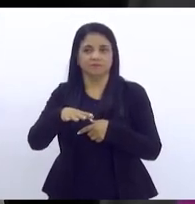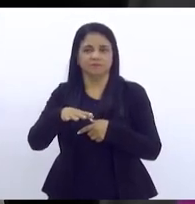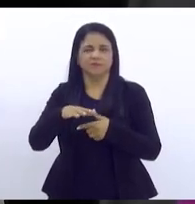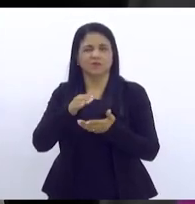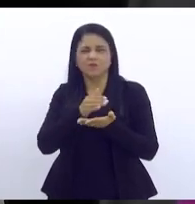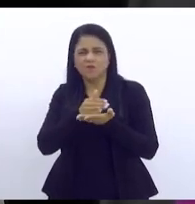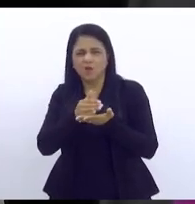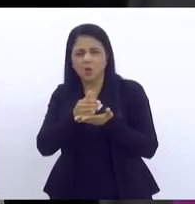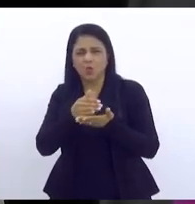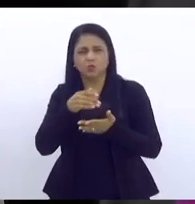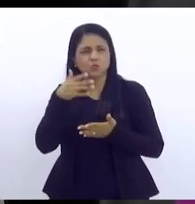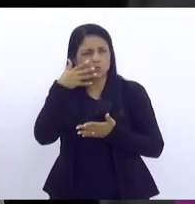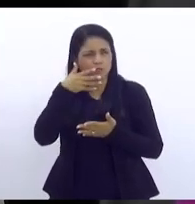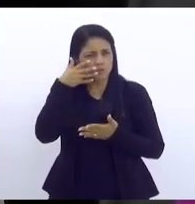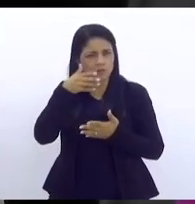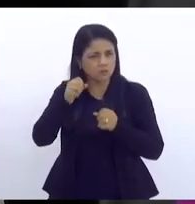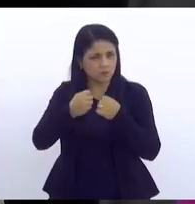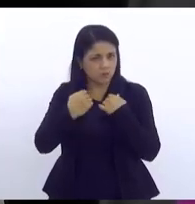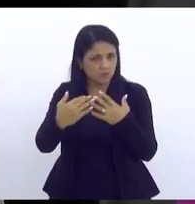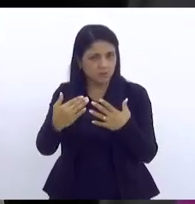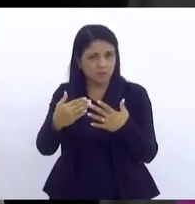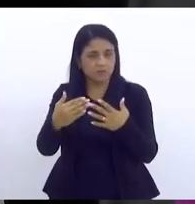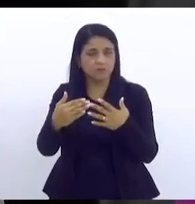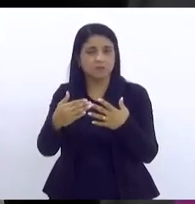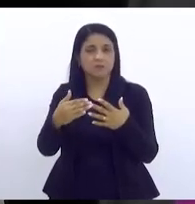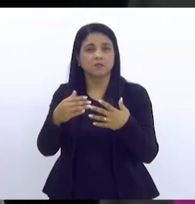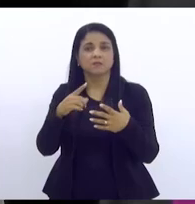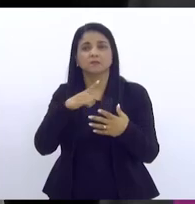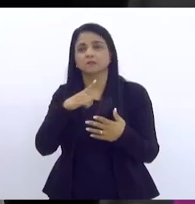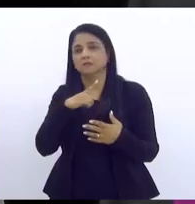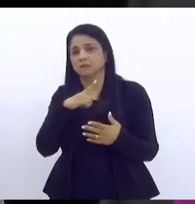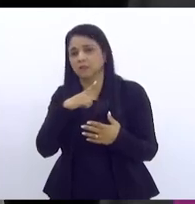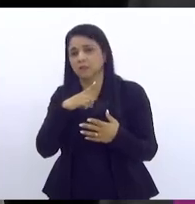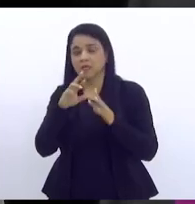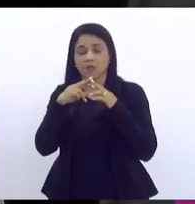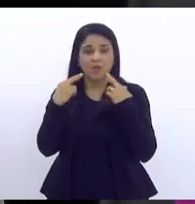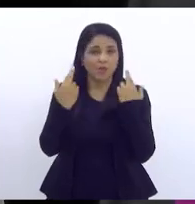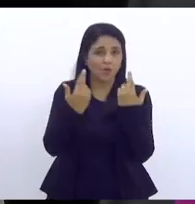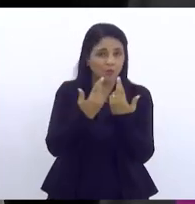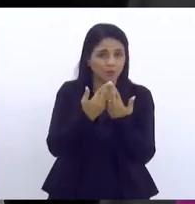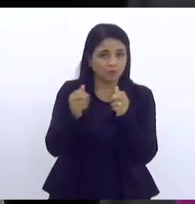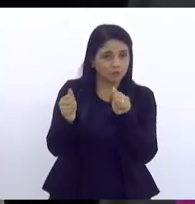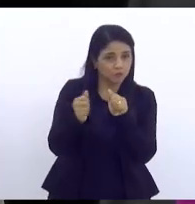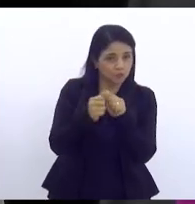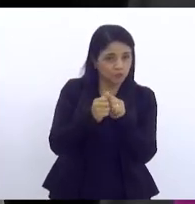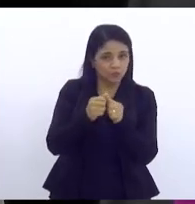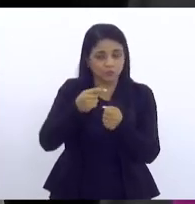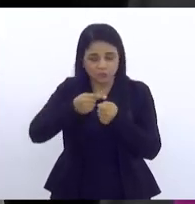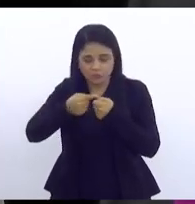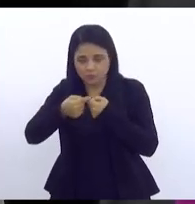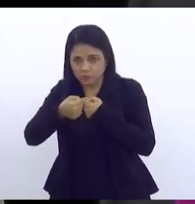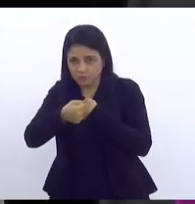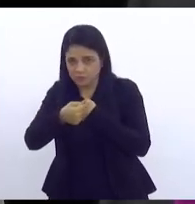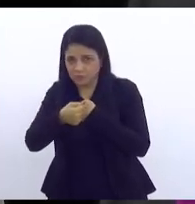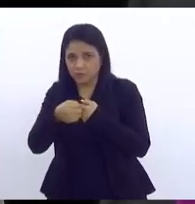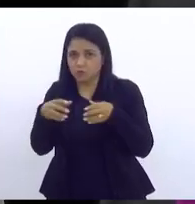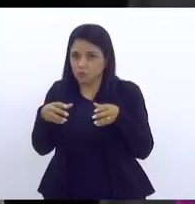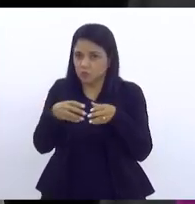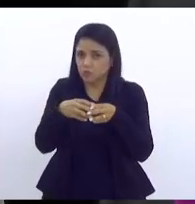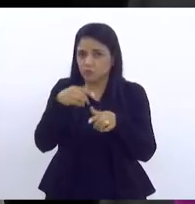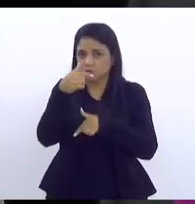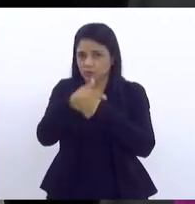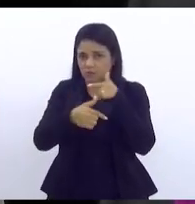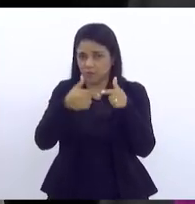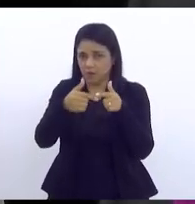início da audiência que tão estão havendo reuniões junto ao município um grupo de trabalho que foi através de uma